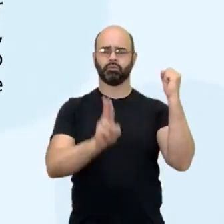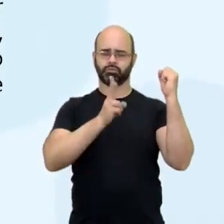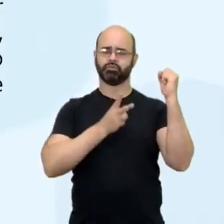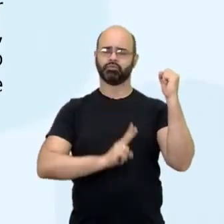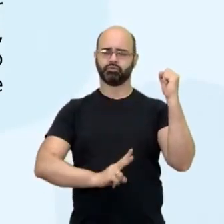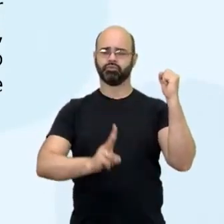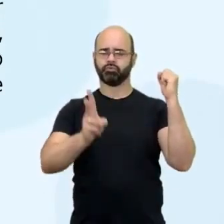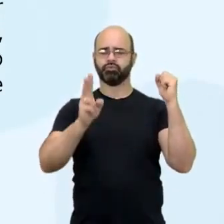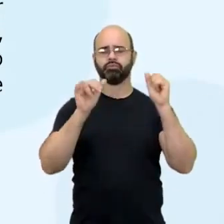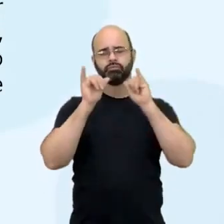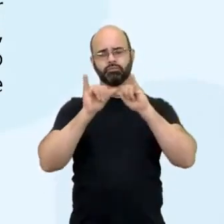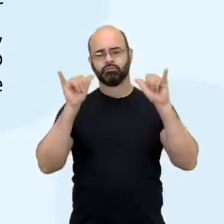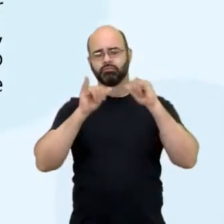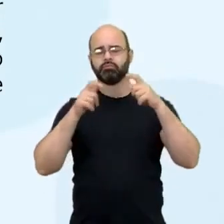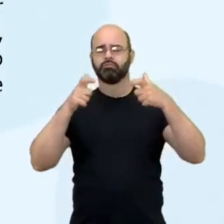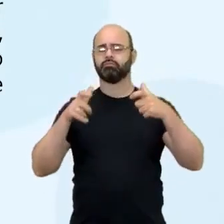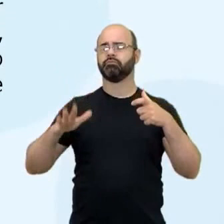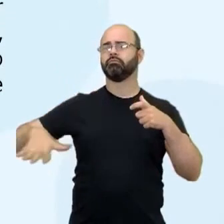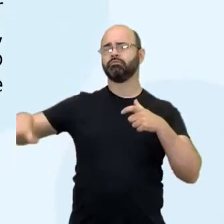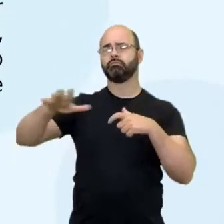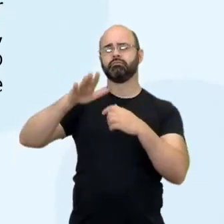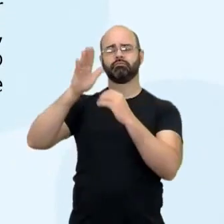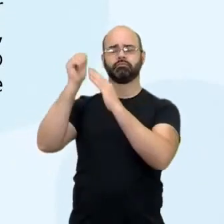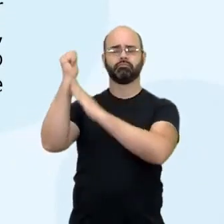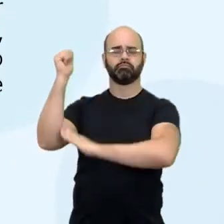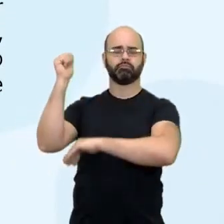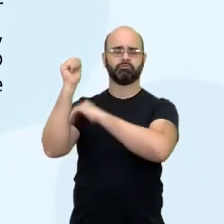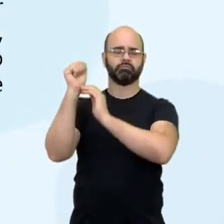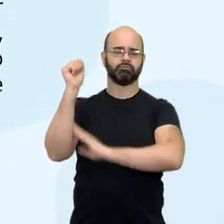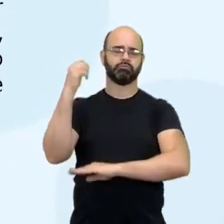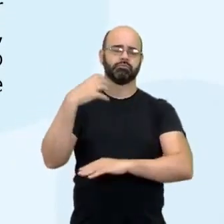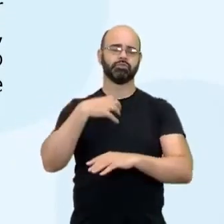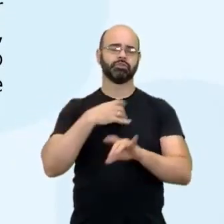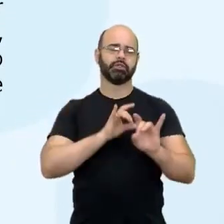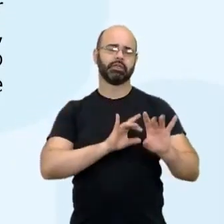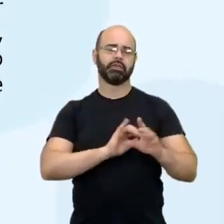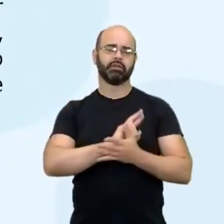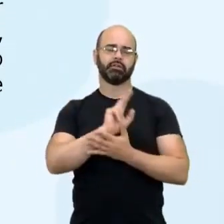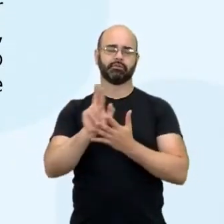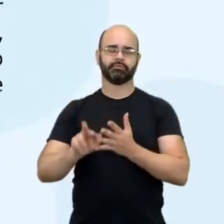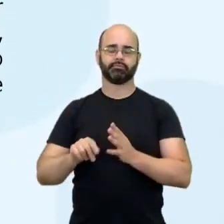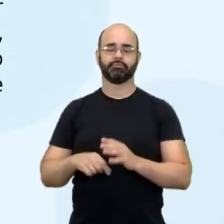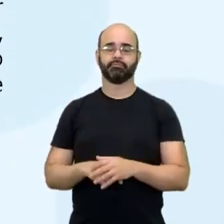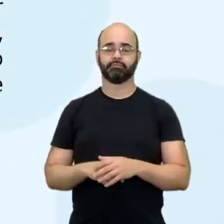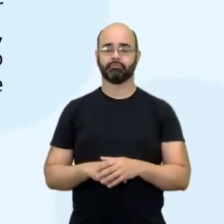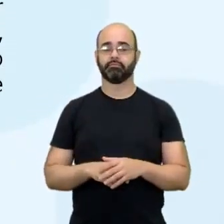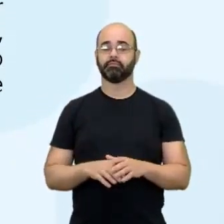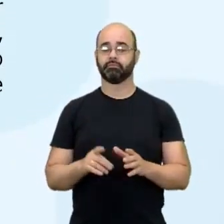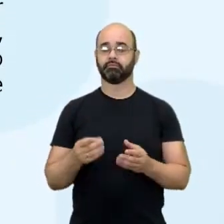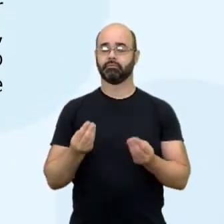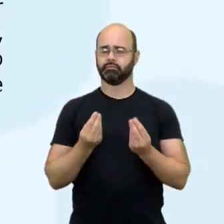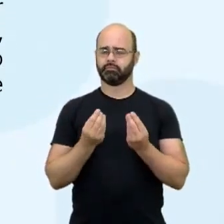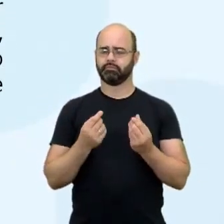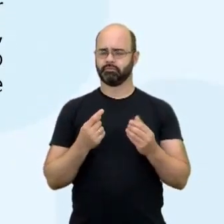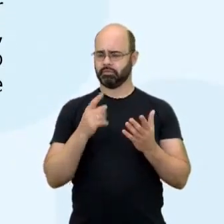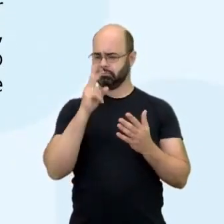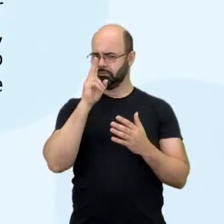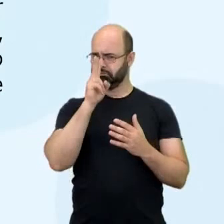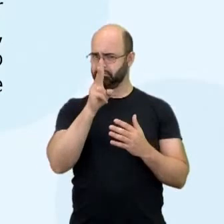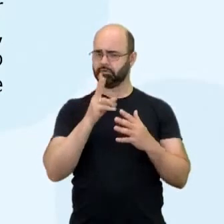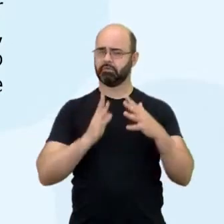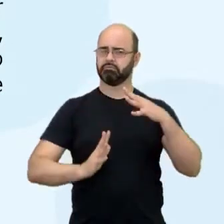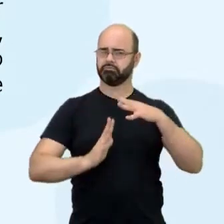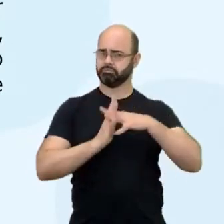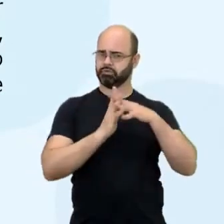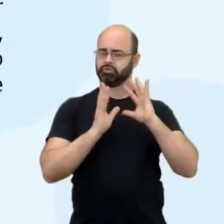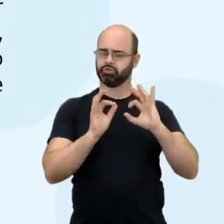para publicidade e decorações de ambientes com técnicas variadas e bastante sofisticadas, envolvendo